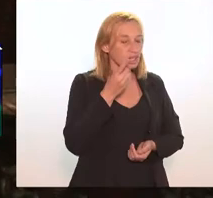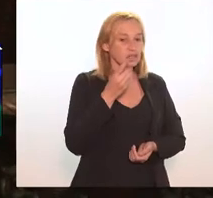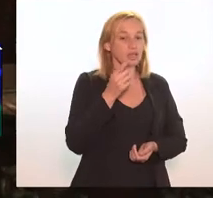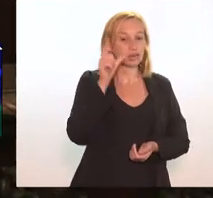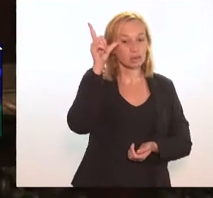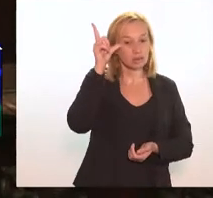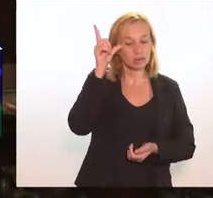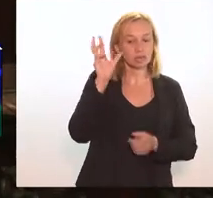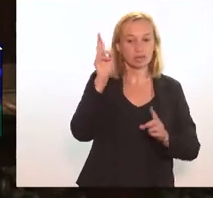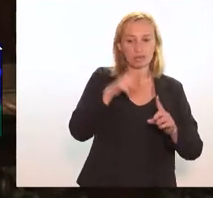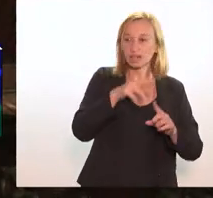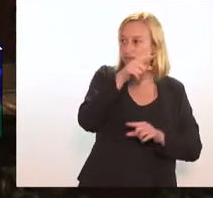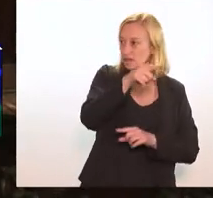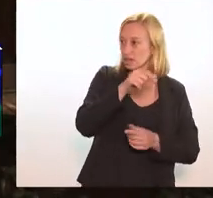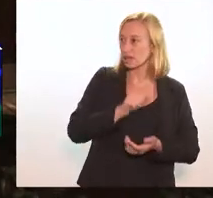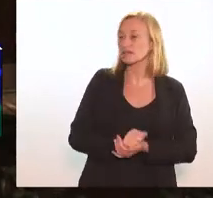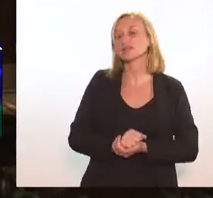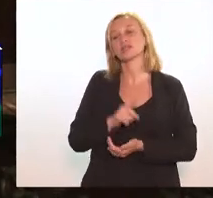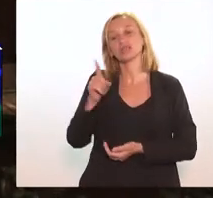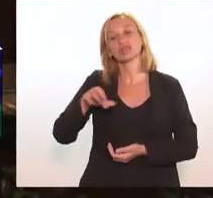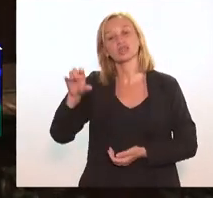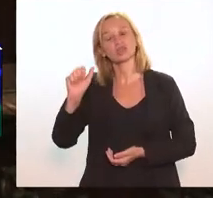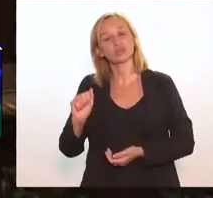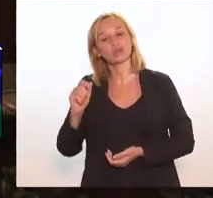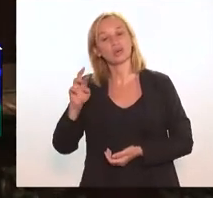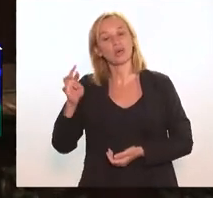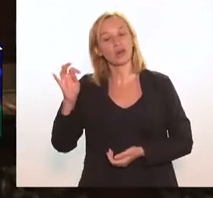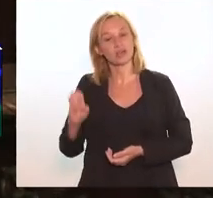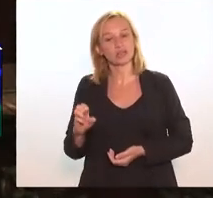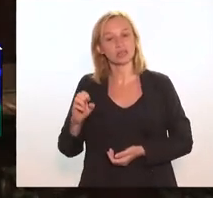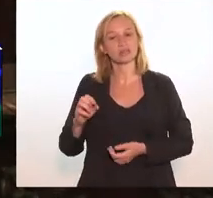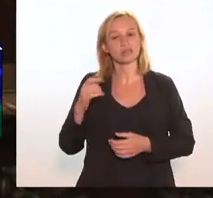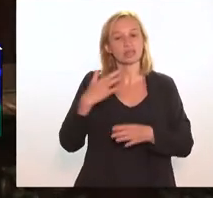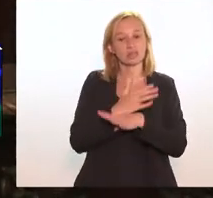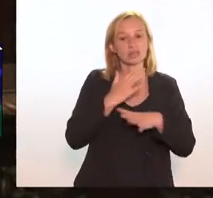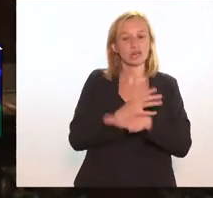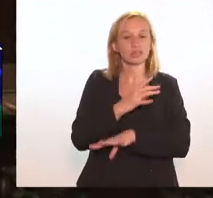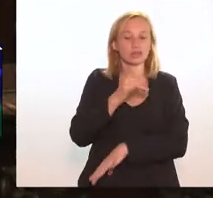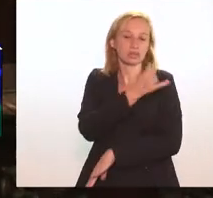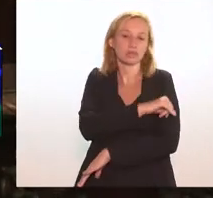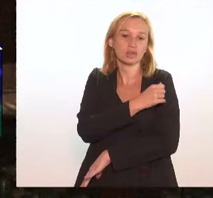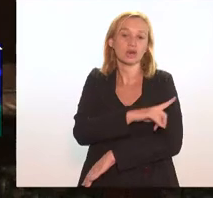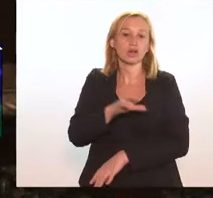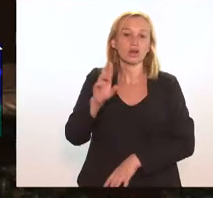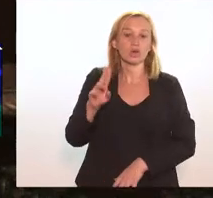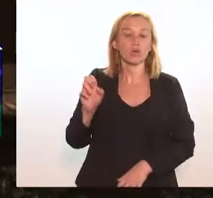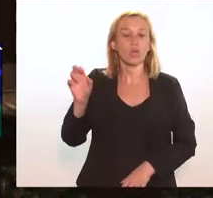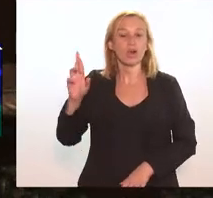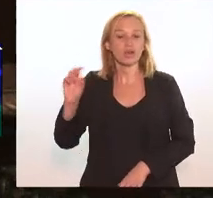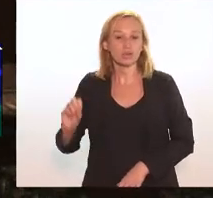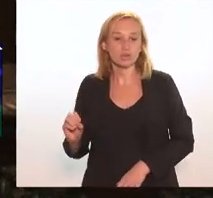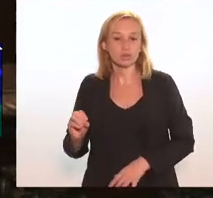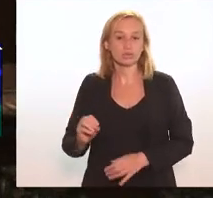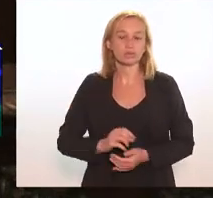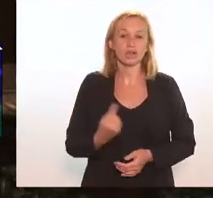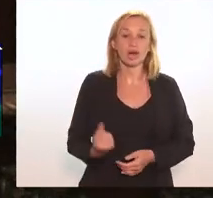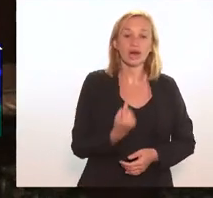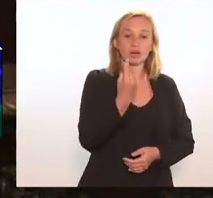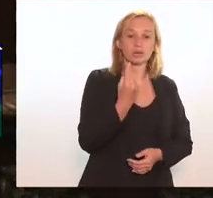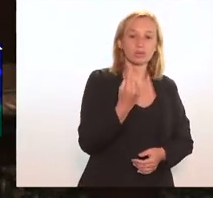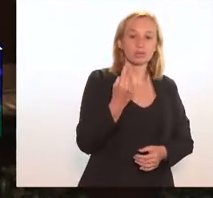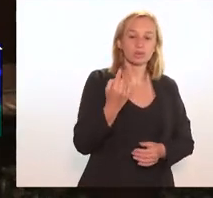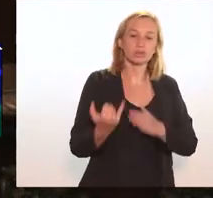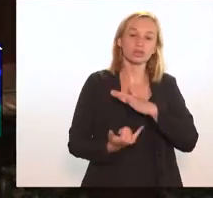nossa referência na Zona Oeste da cidade do Rio de Janeiro, a UESO é provavelmente a única